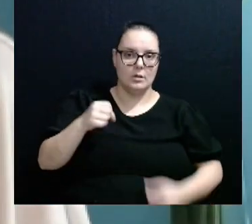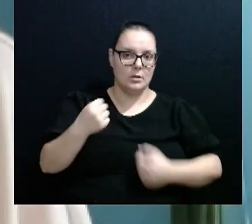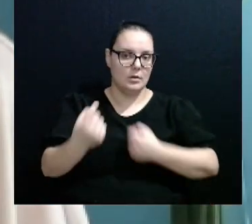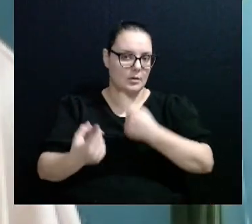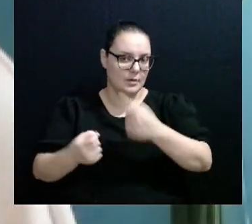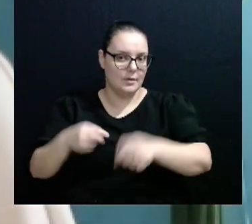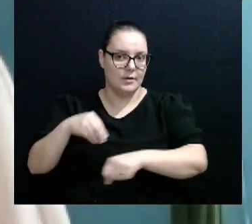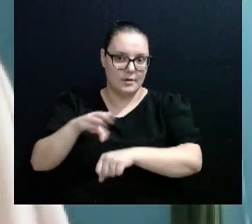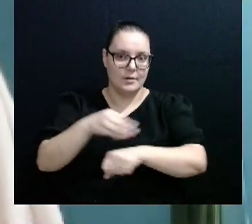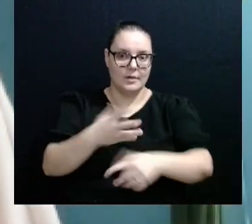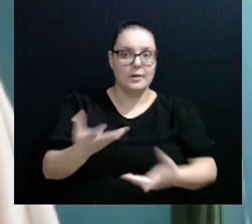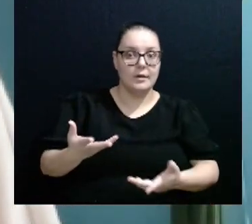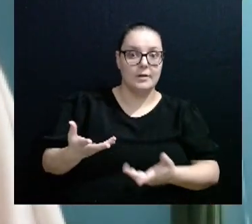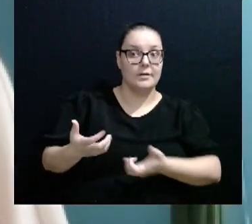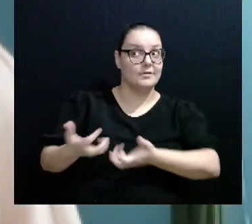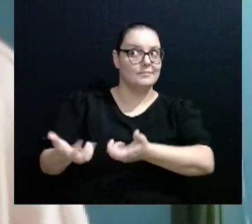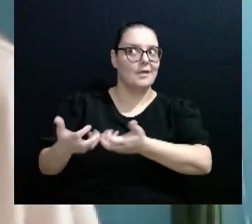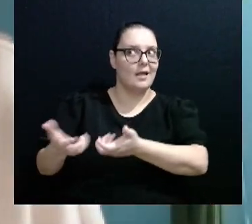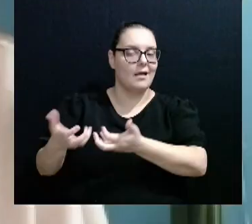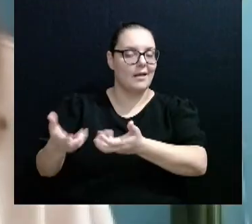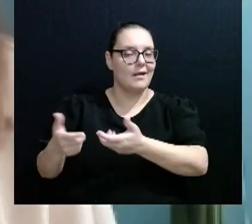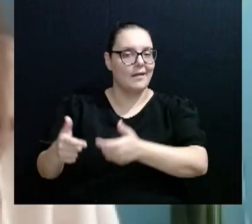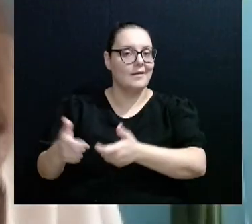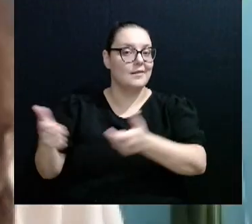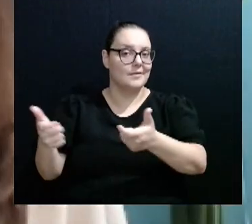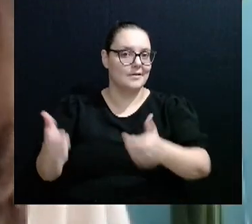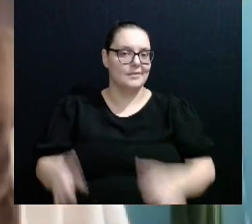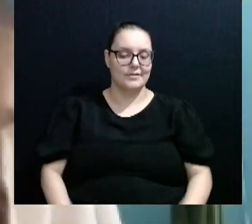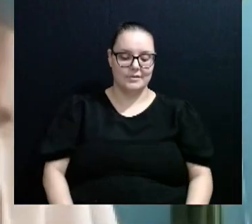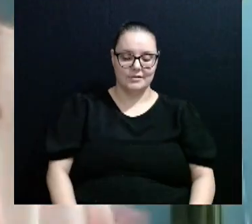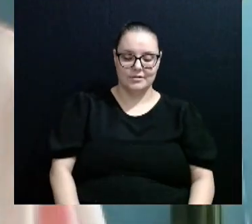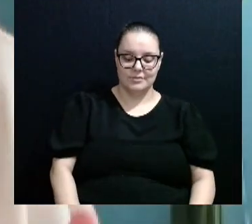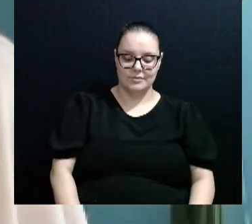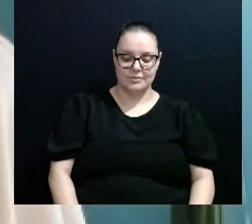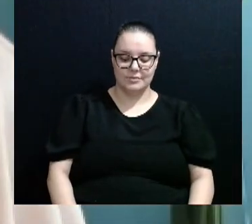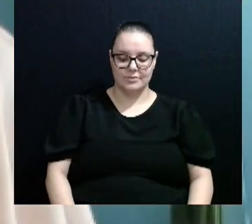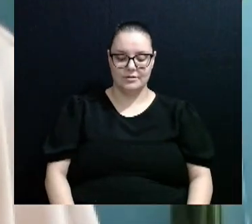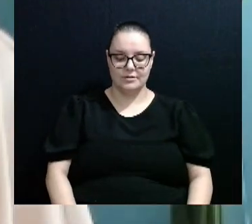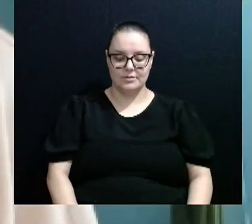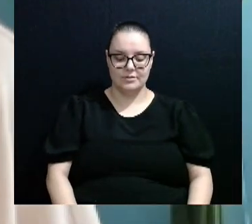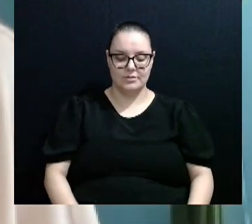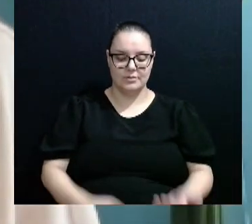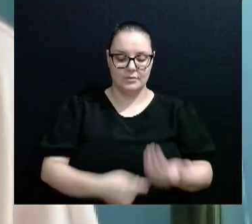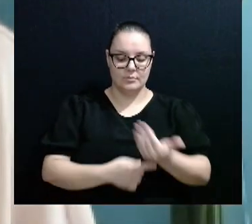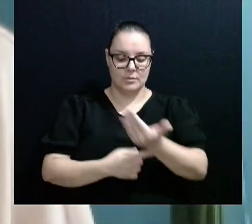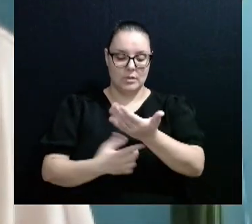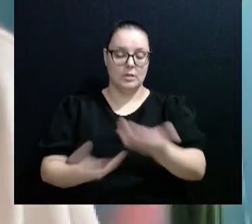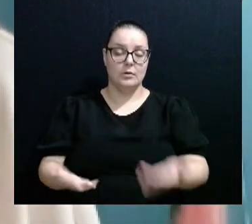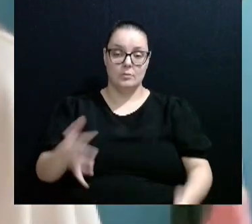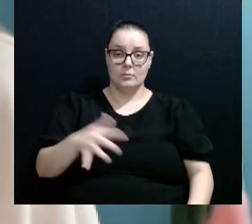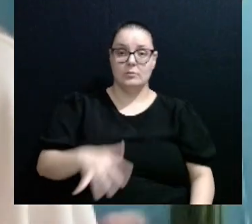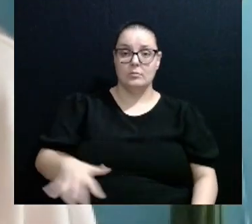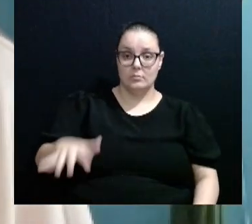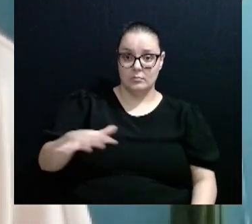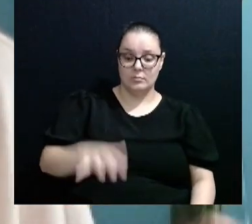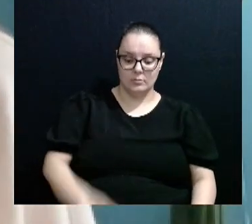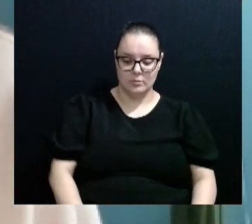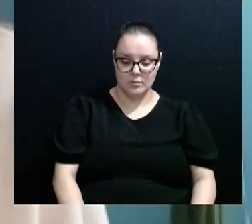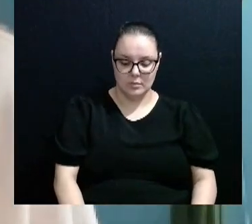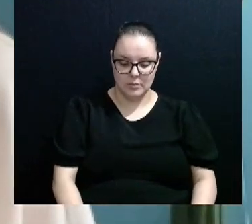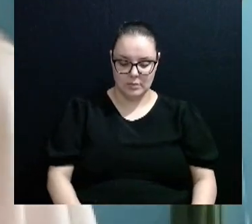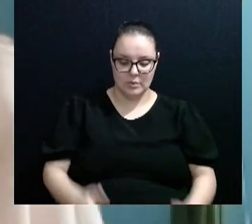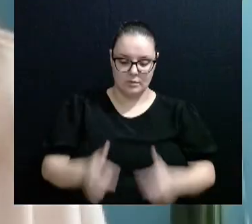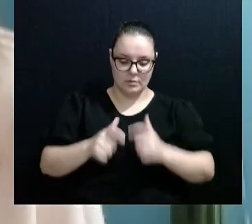né? Assim, que são áreas que tecnologia é uma área que vai crescer e